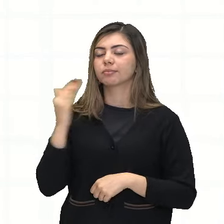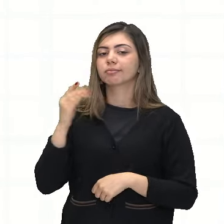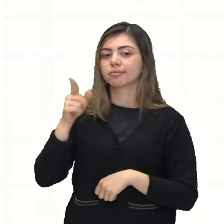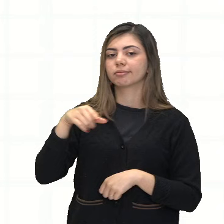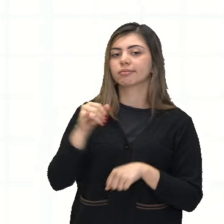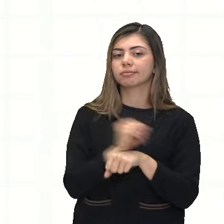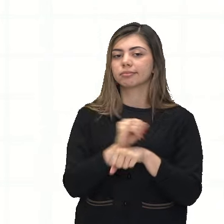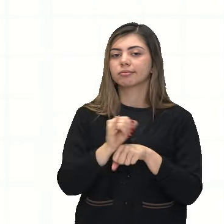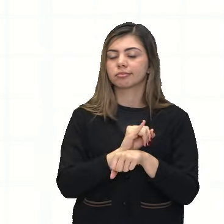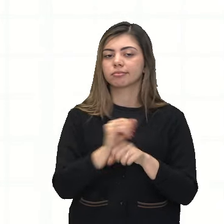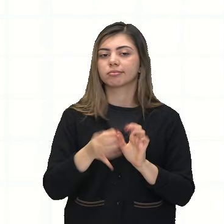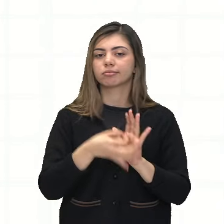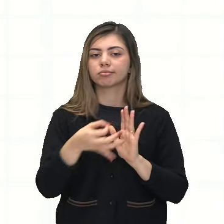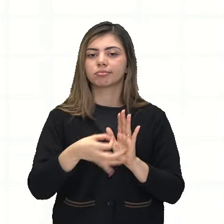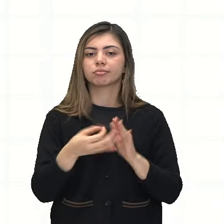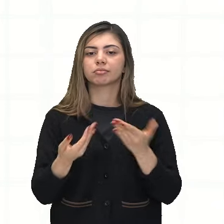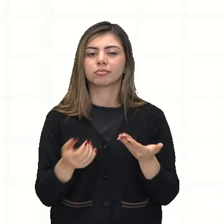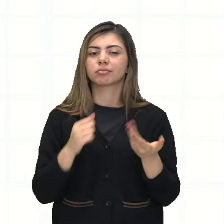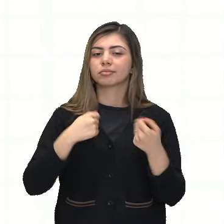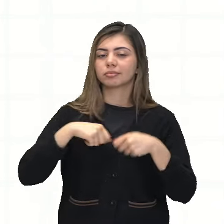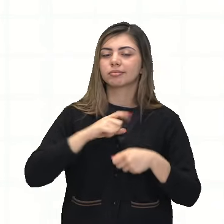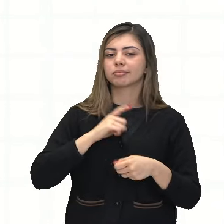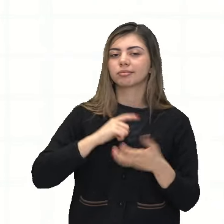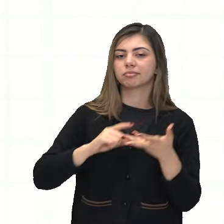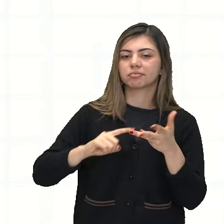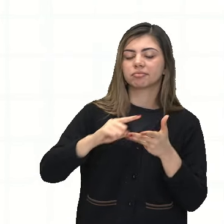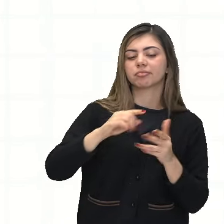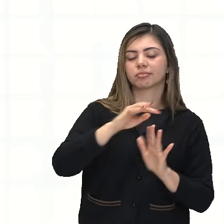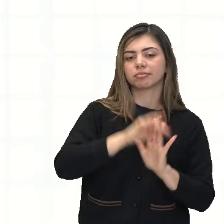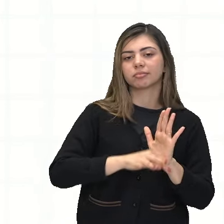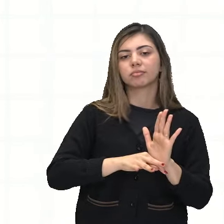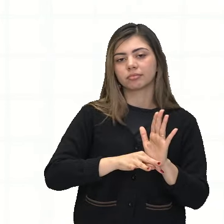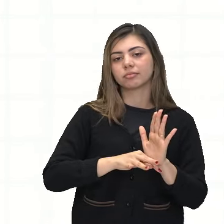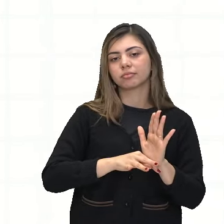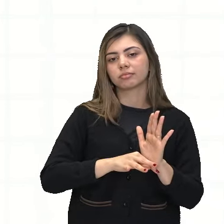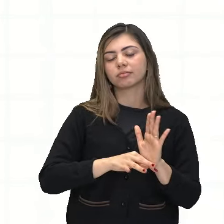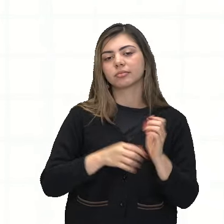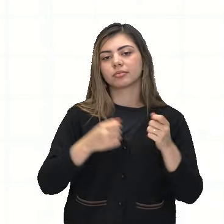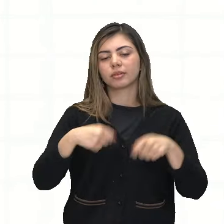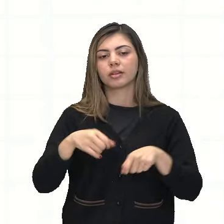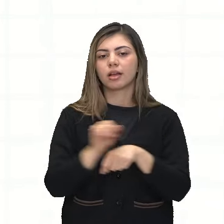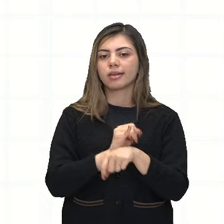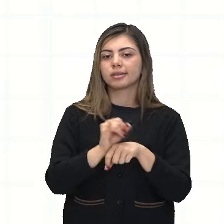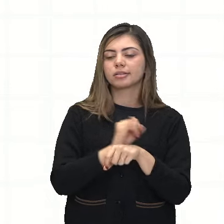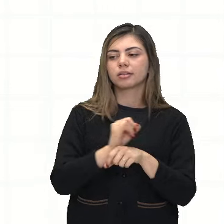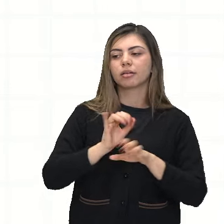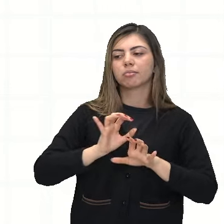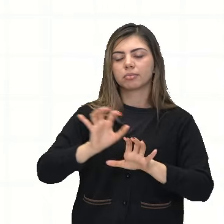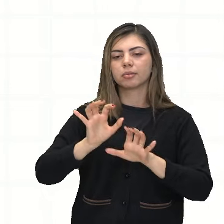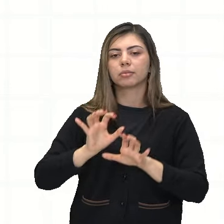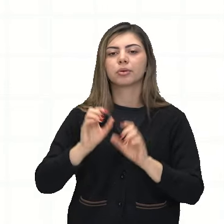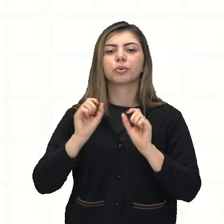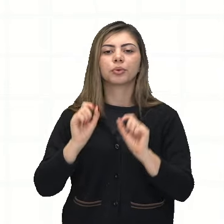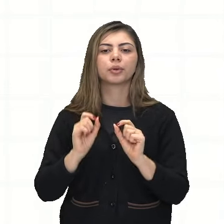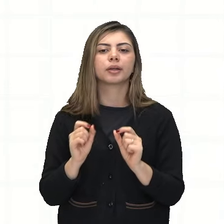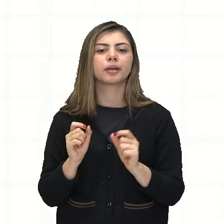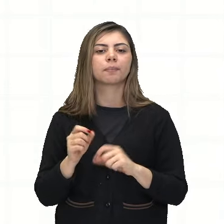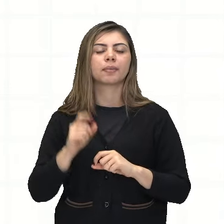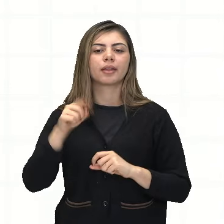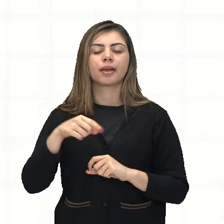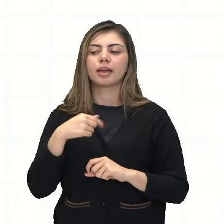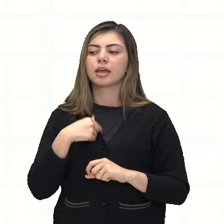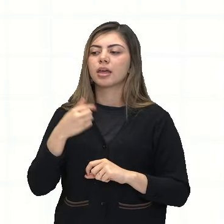então diversas estratégias argumentativas são empregadas no textos para no texto para fortalecer os